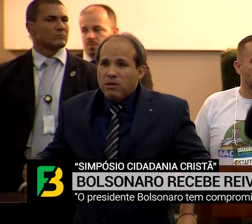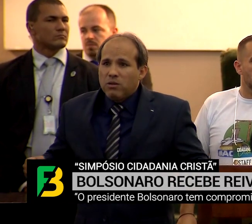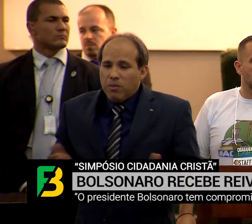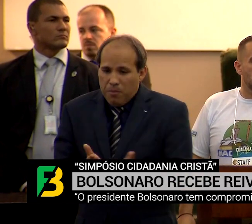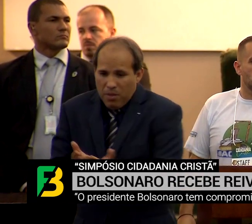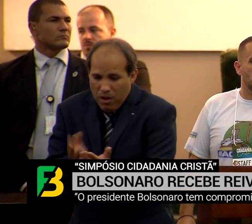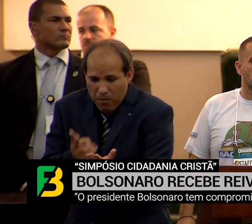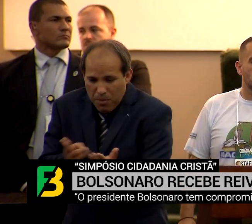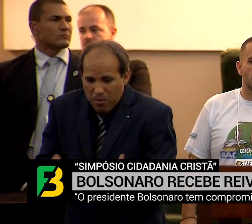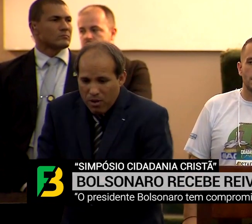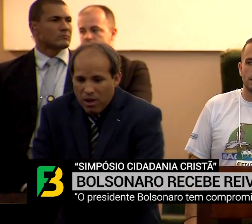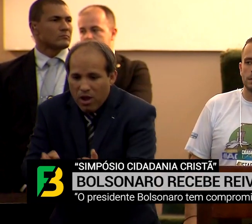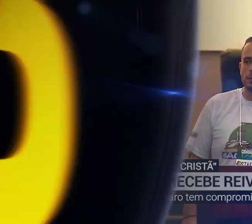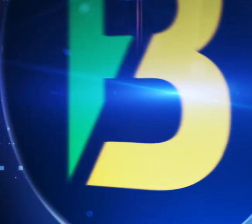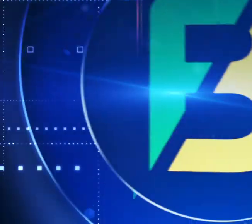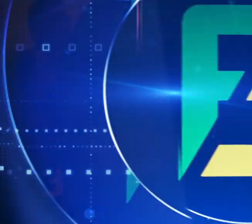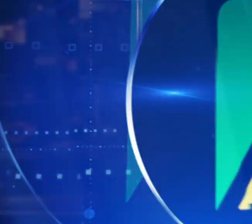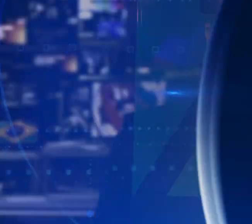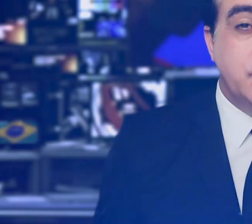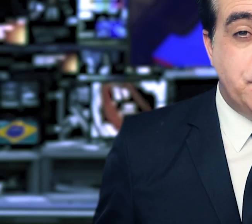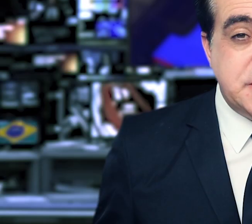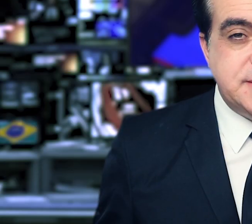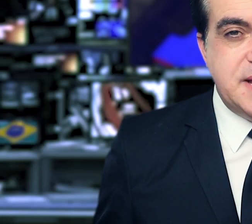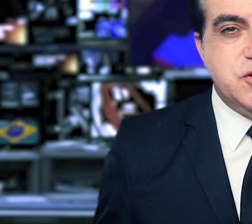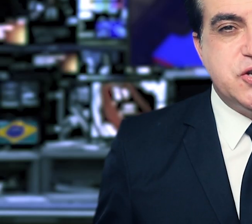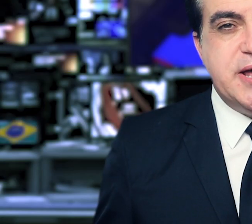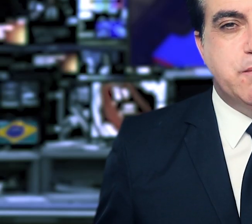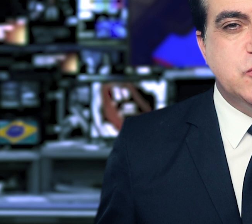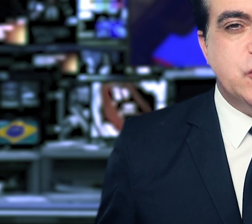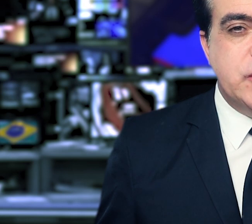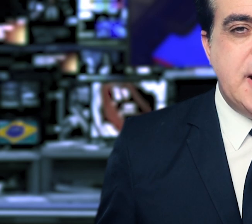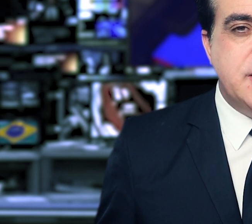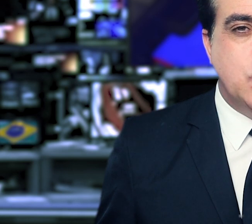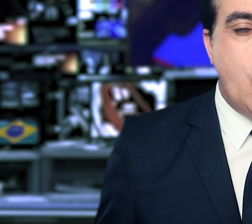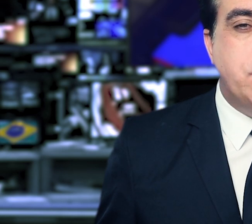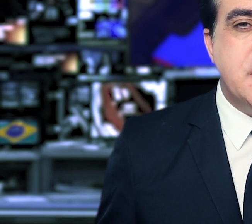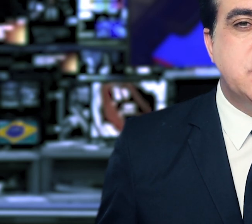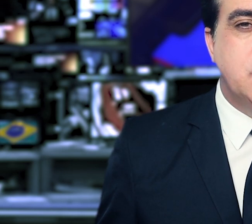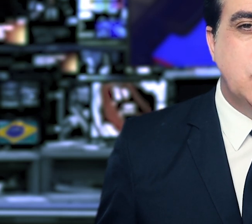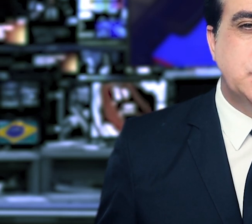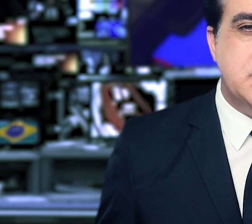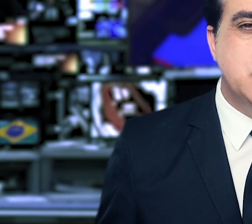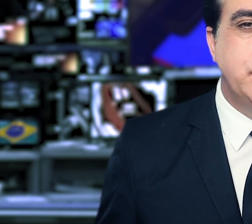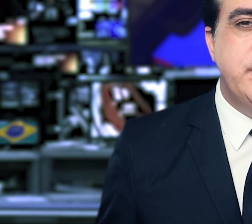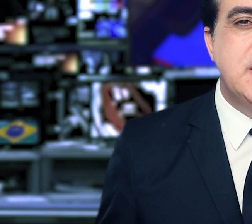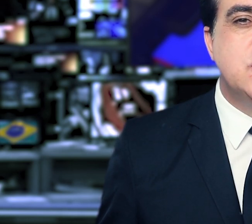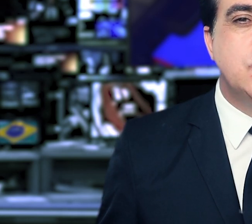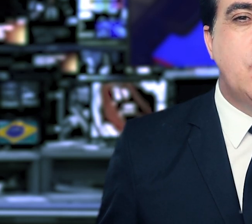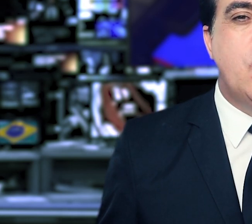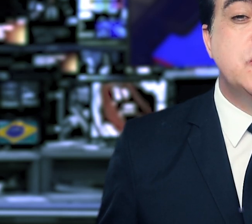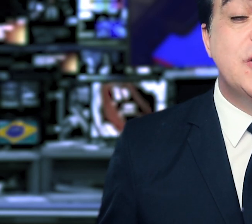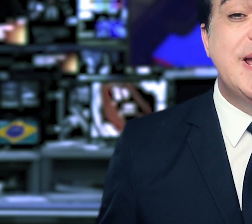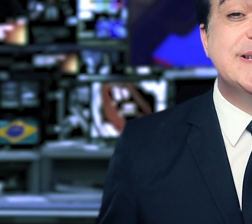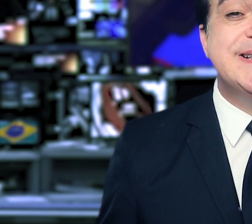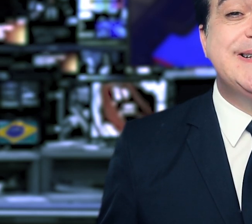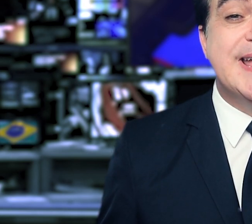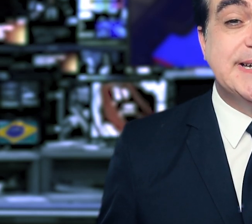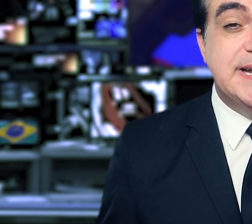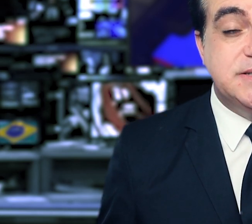nosso país realmente vá para frente. E o presidente Jair Bolsonaro compartilhou, gente, um vídeo